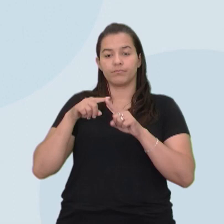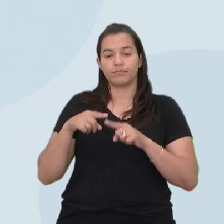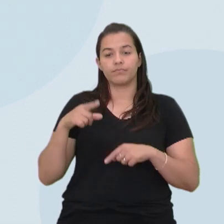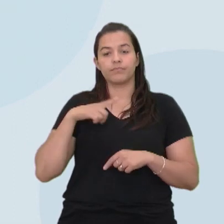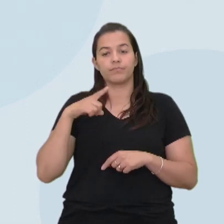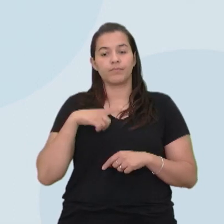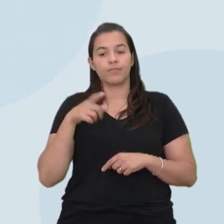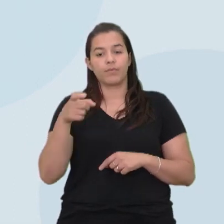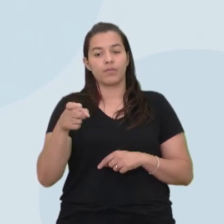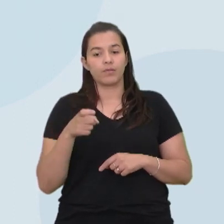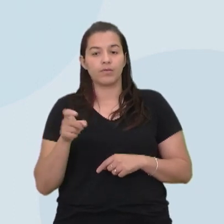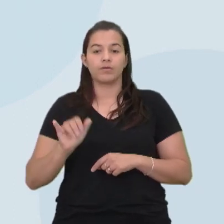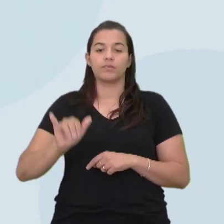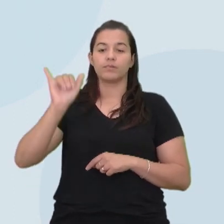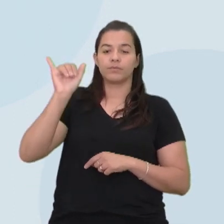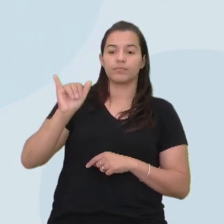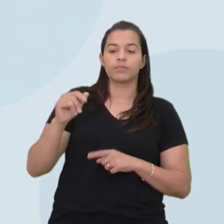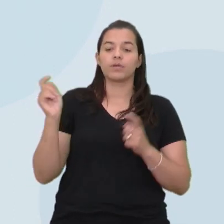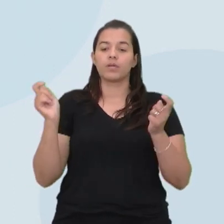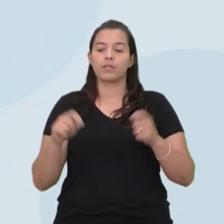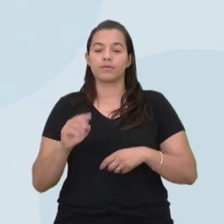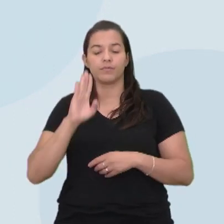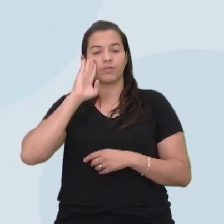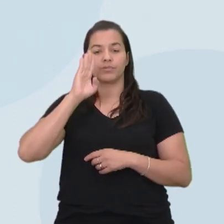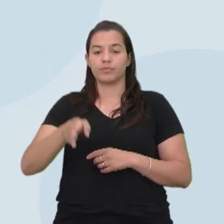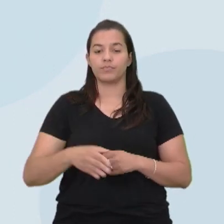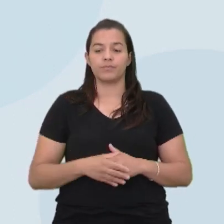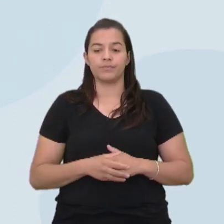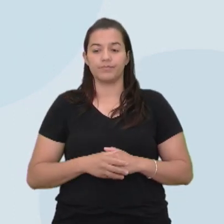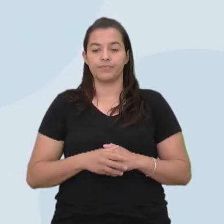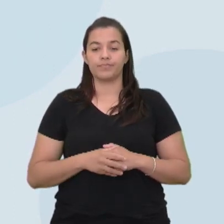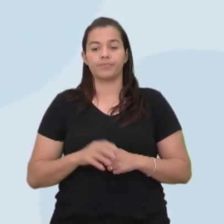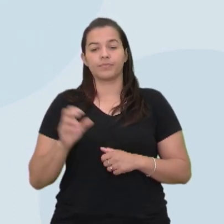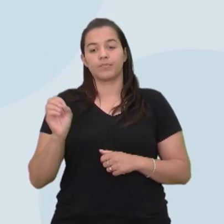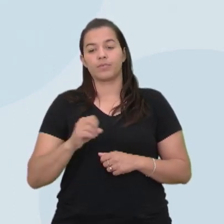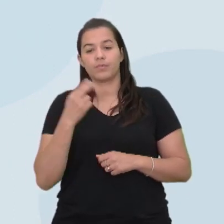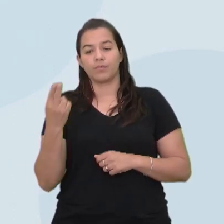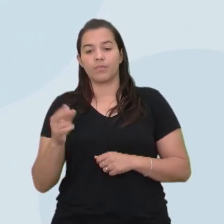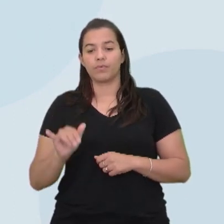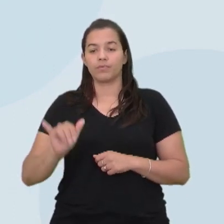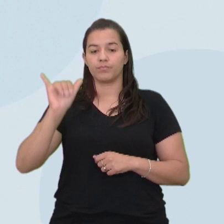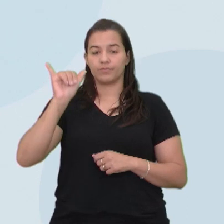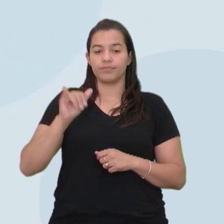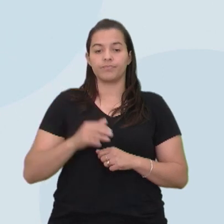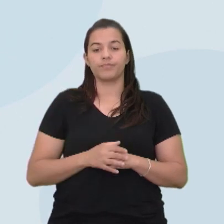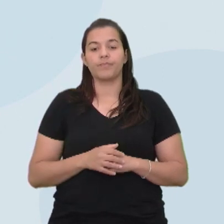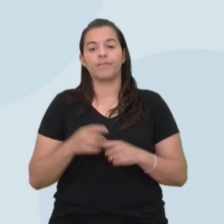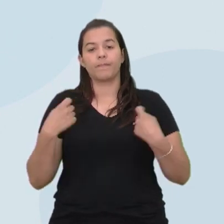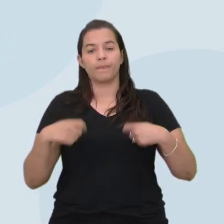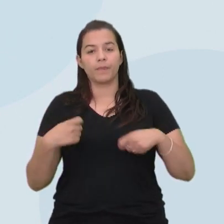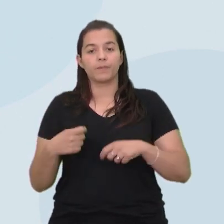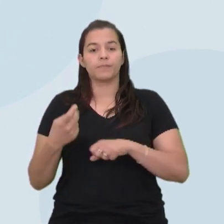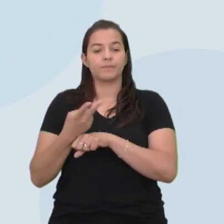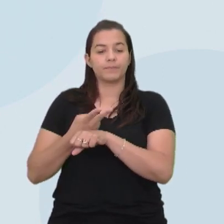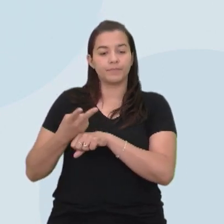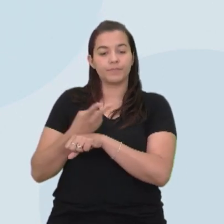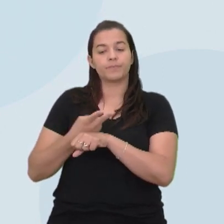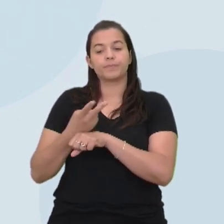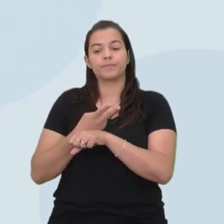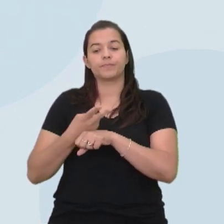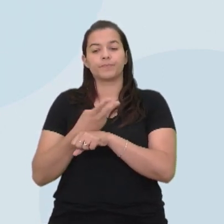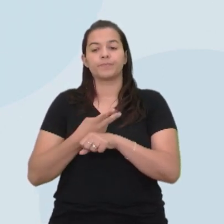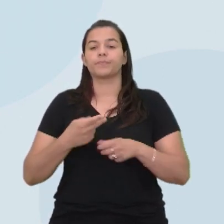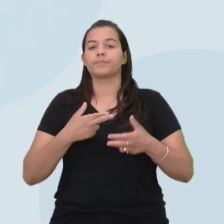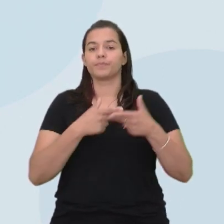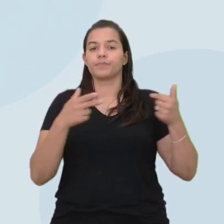você marca uma posição fixa e ele vai direto para essa posição. Ou Y, ou a direção. Então, aqui a gente tem que fuçar mesmo, na hora que a gente estiver fazendo lá, a